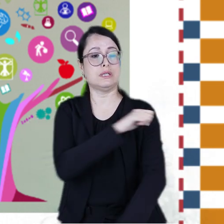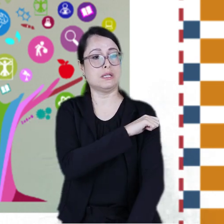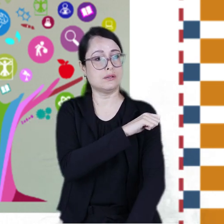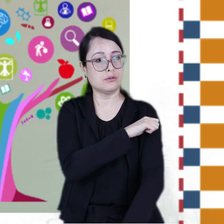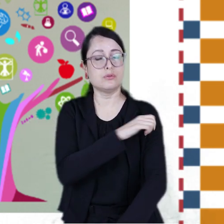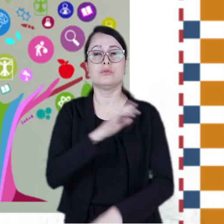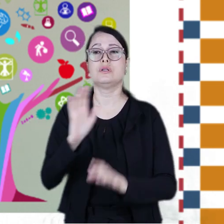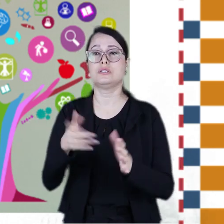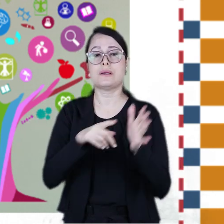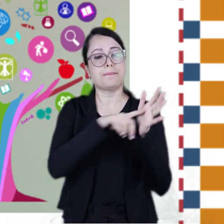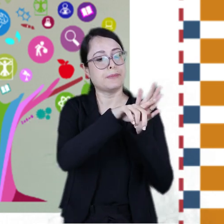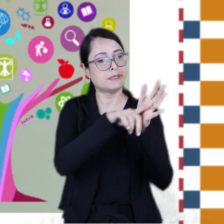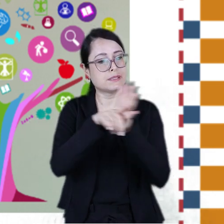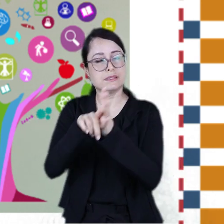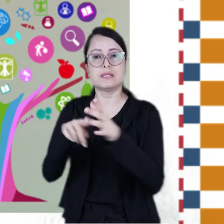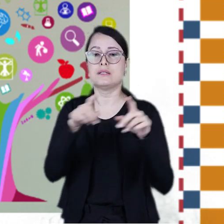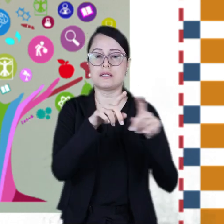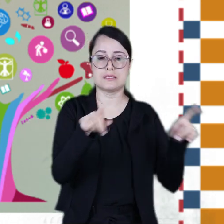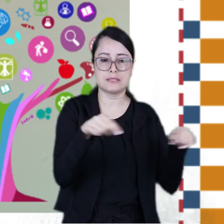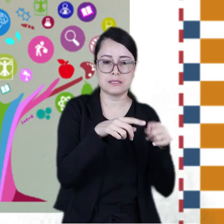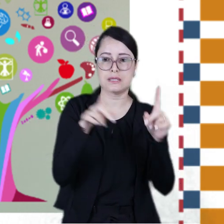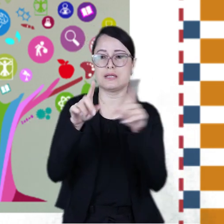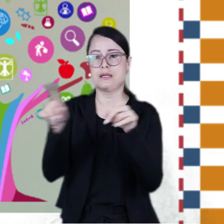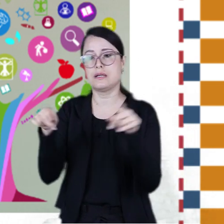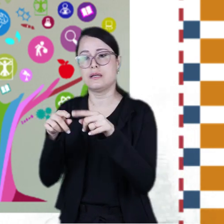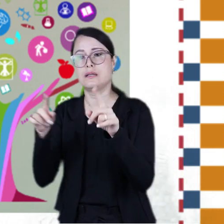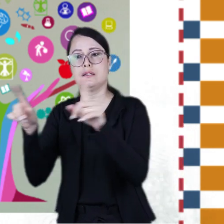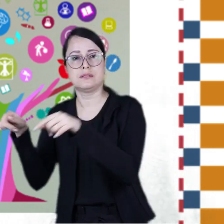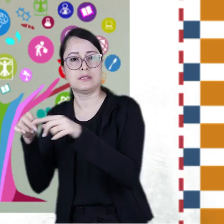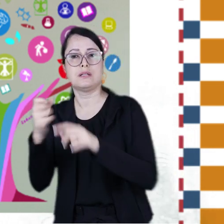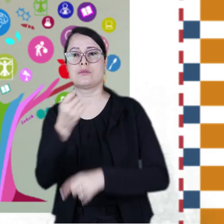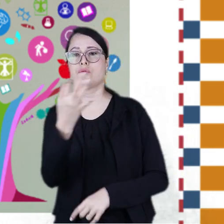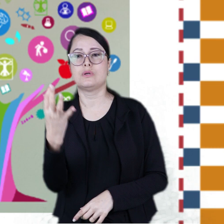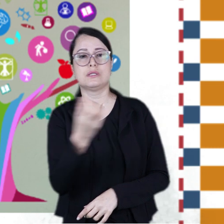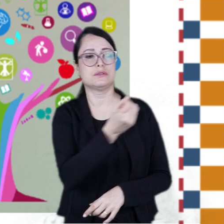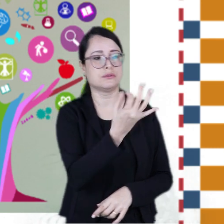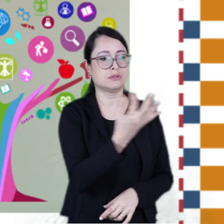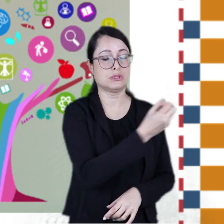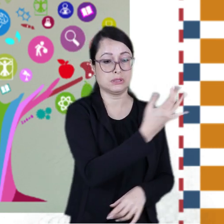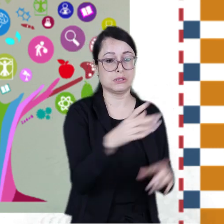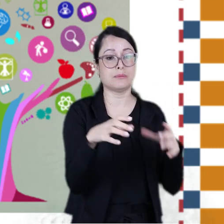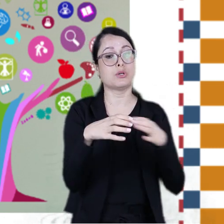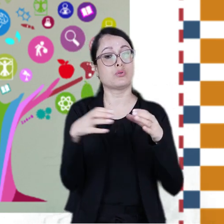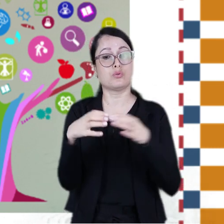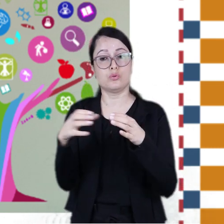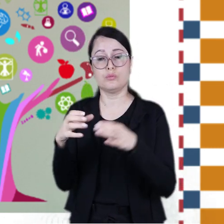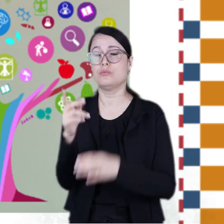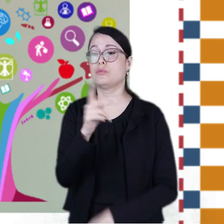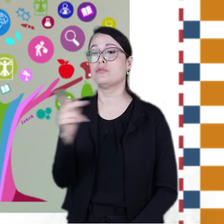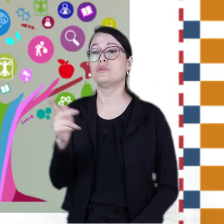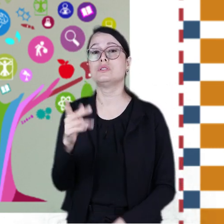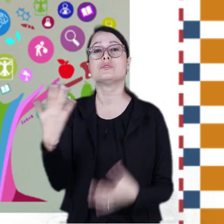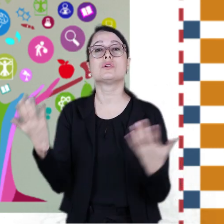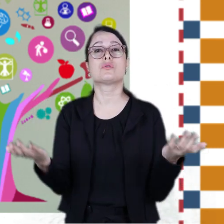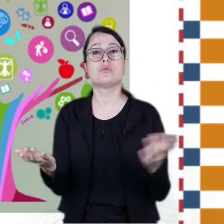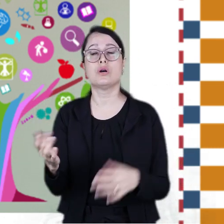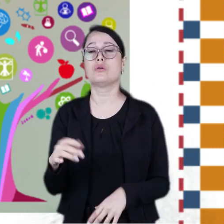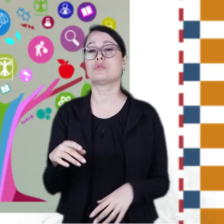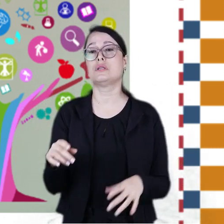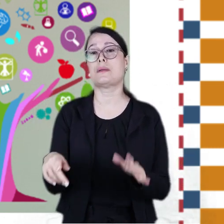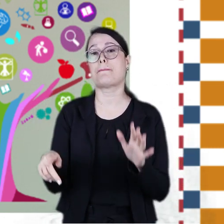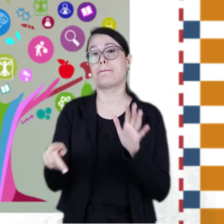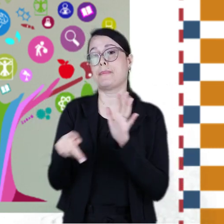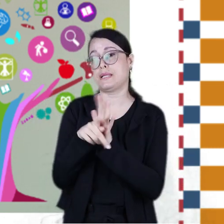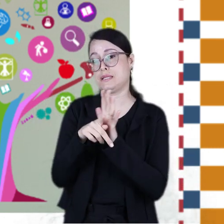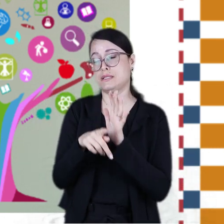dispõe para essa oferta, né, e algo que será totalmente fundamentado nos planos de implantação dos itinerários formativos,